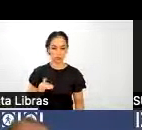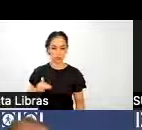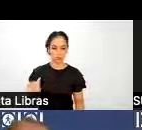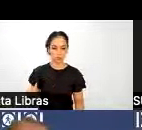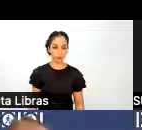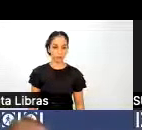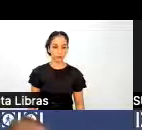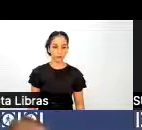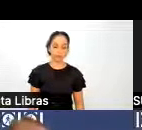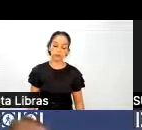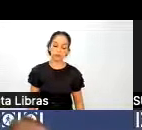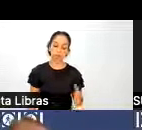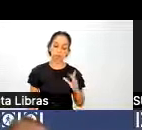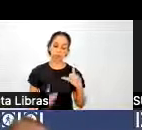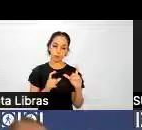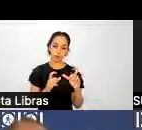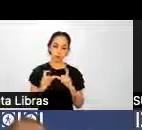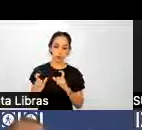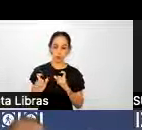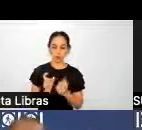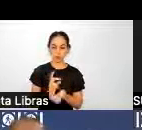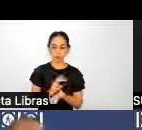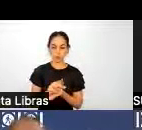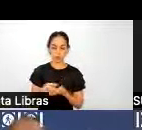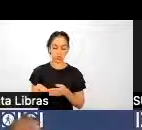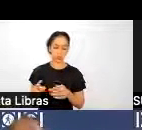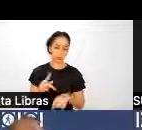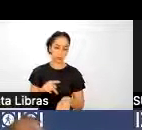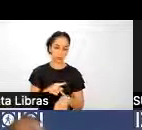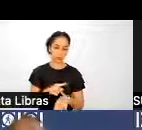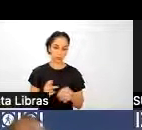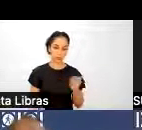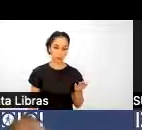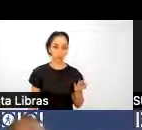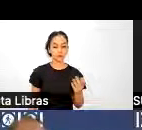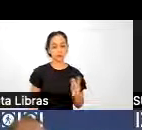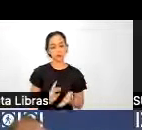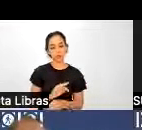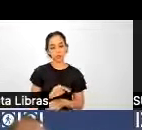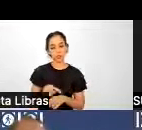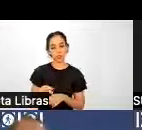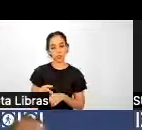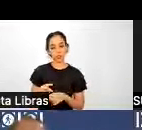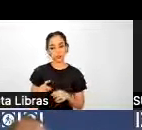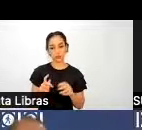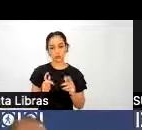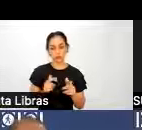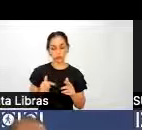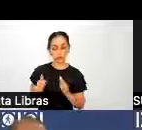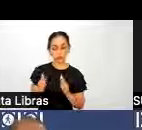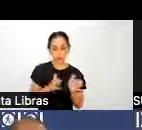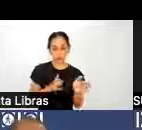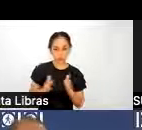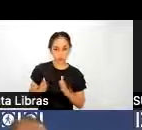E aqui fotos de várias praças de Nova York em vários estágios de desenvolvimento. Nesse caso